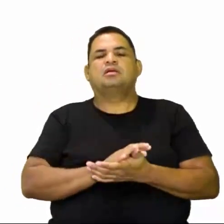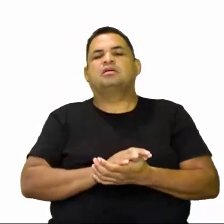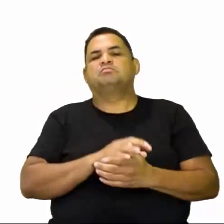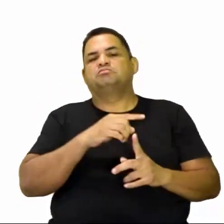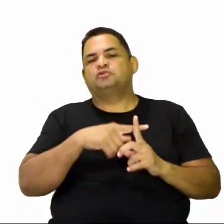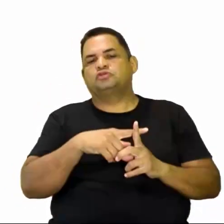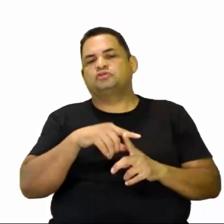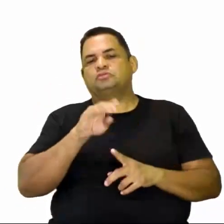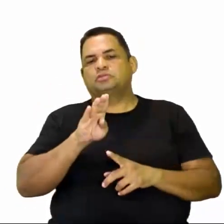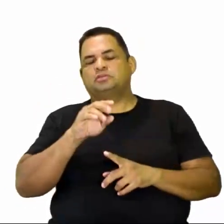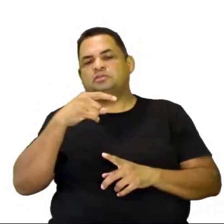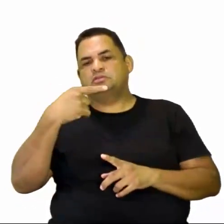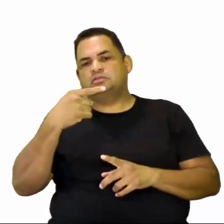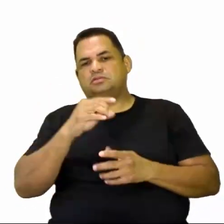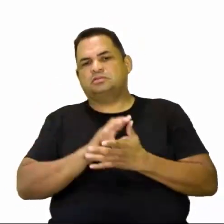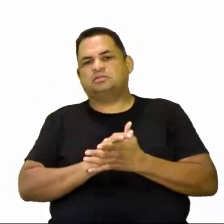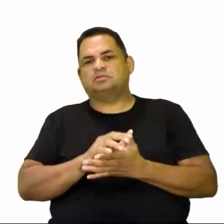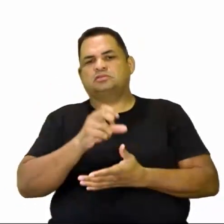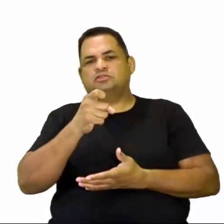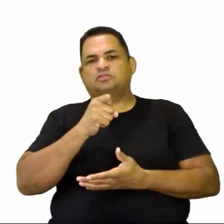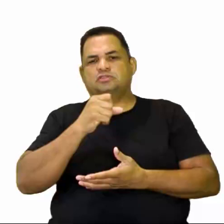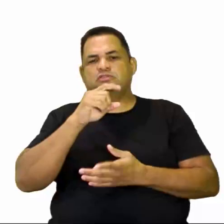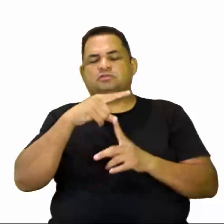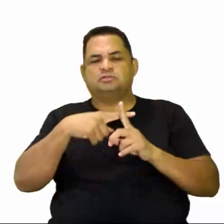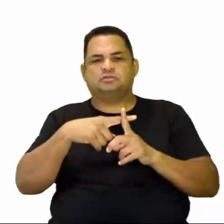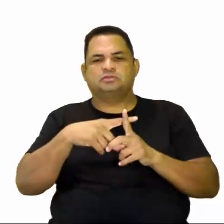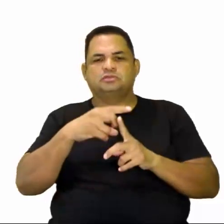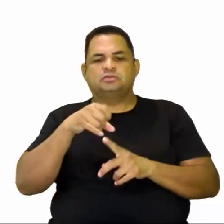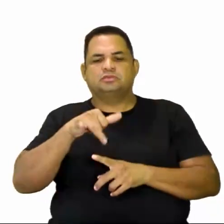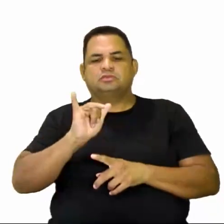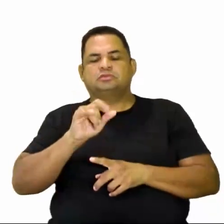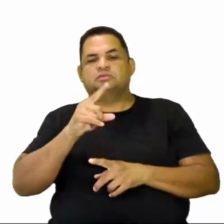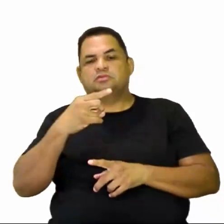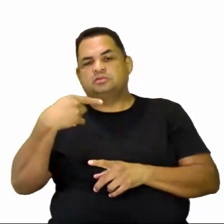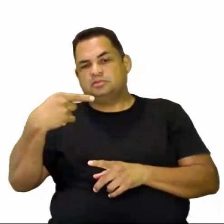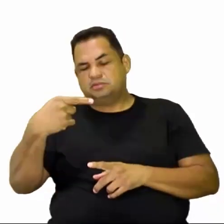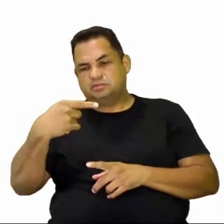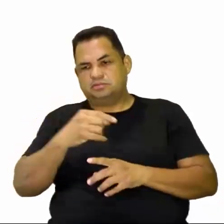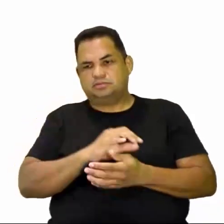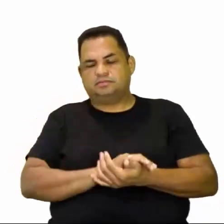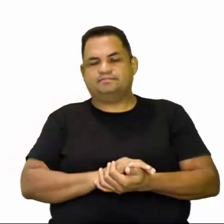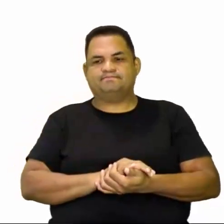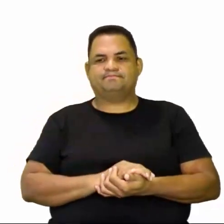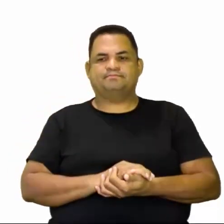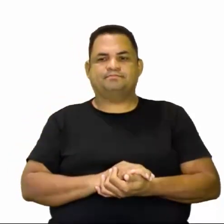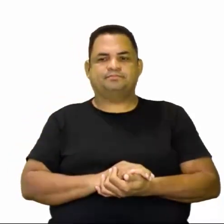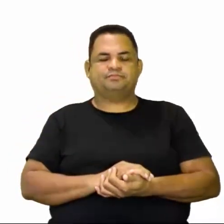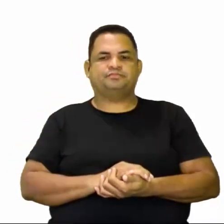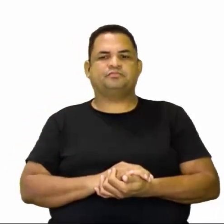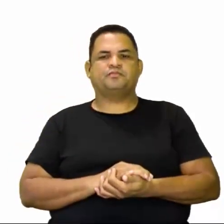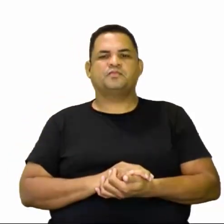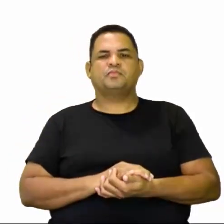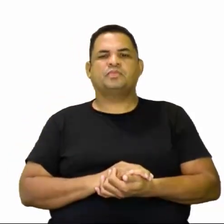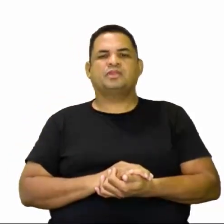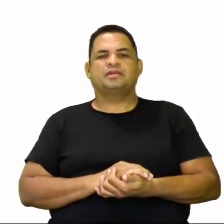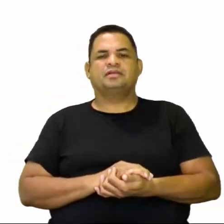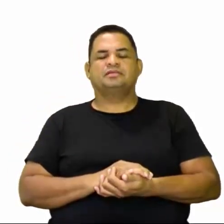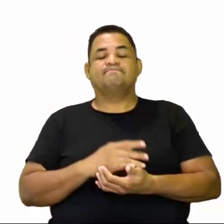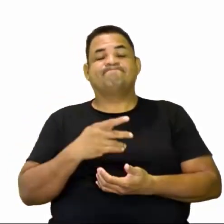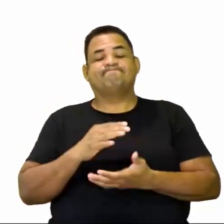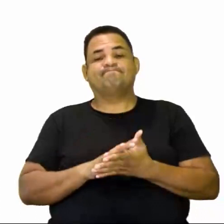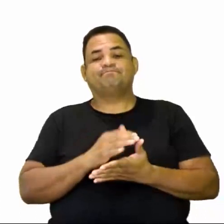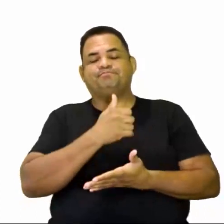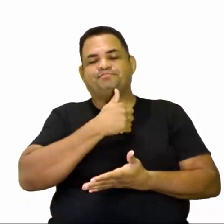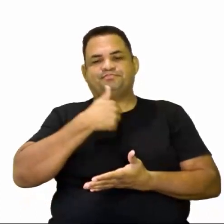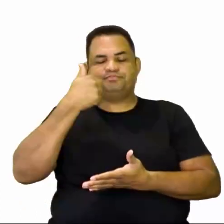negativo. X será o positivo, Y será o negativo e assim sucessivamente. Para melhor